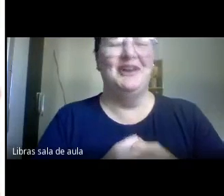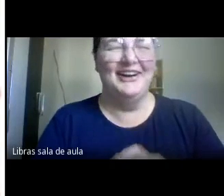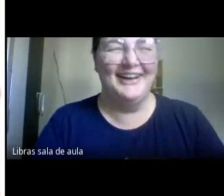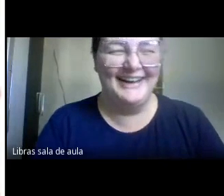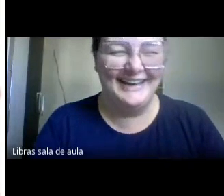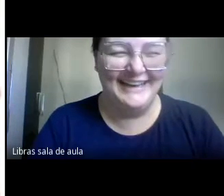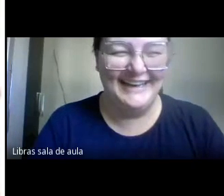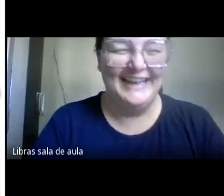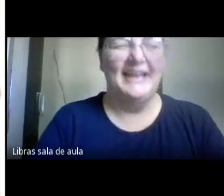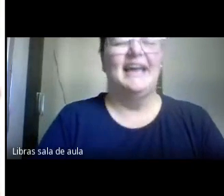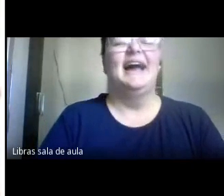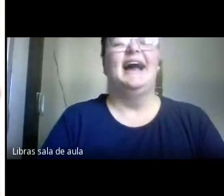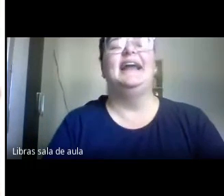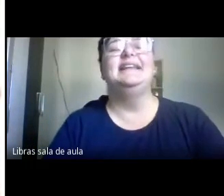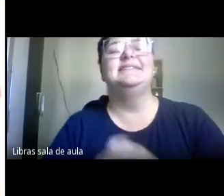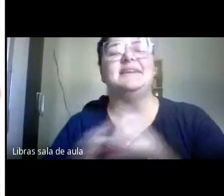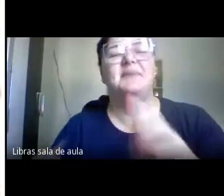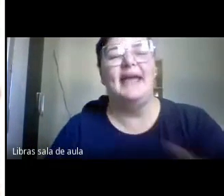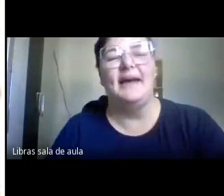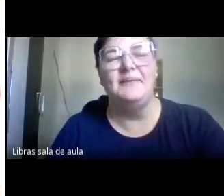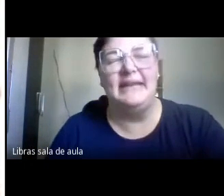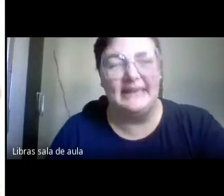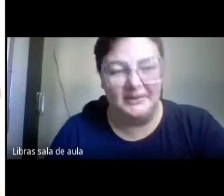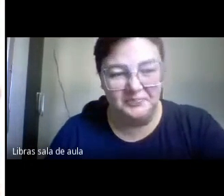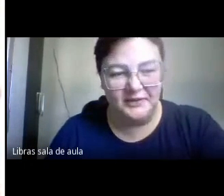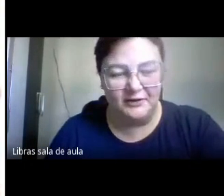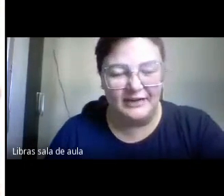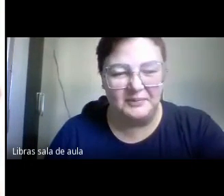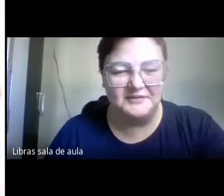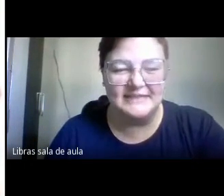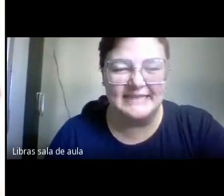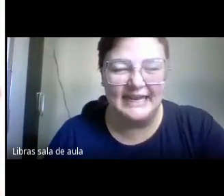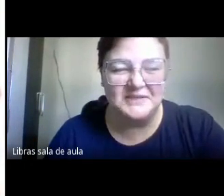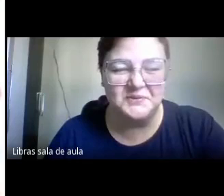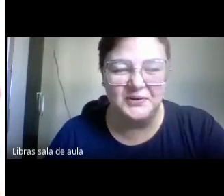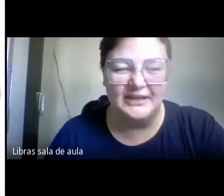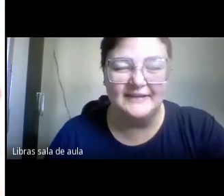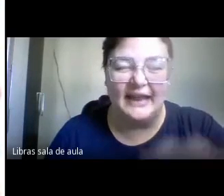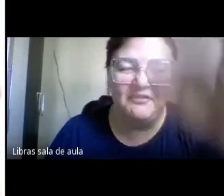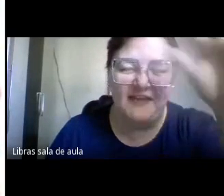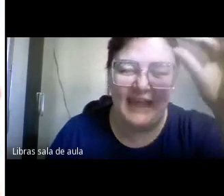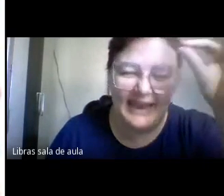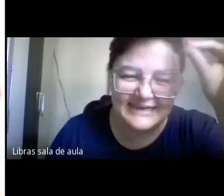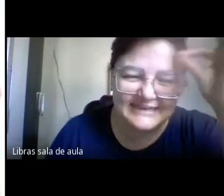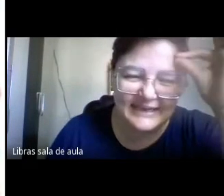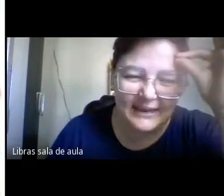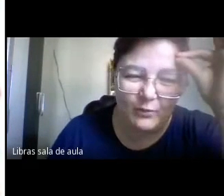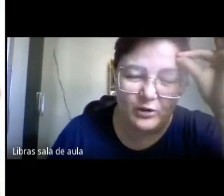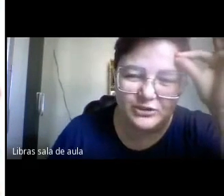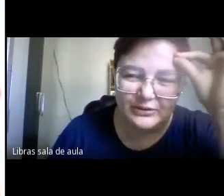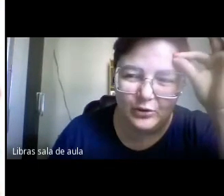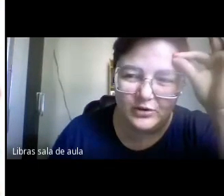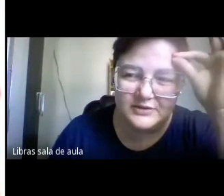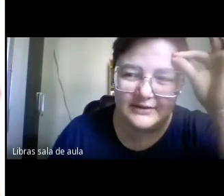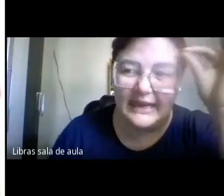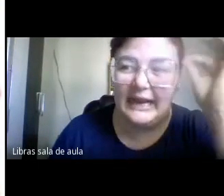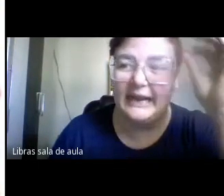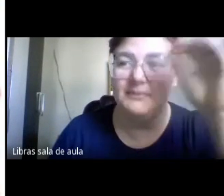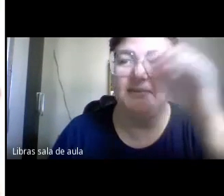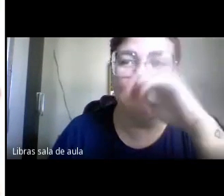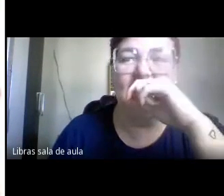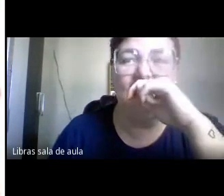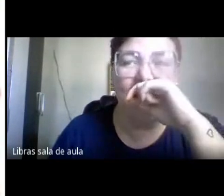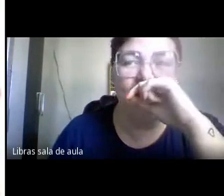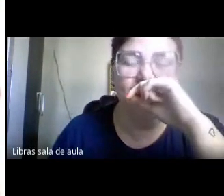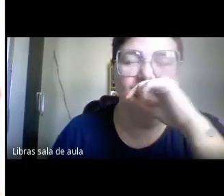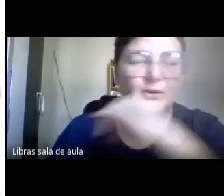novo. Ali em cima é a menina que eu falei para vocês que ela é surda. Se ela vê esse emotion no rosto dela, ela